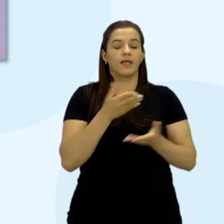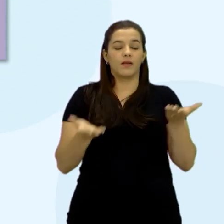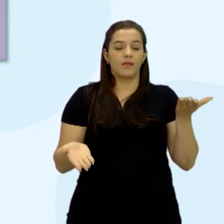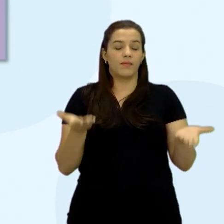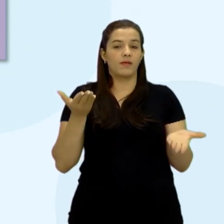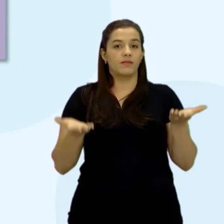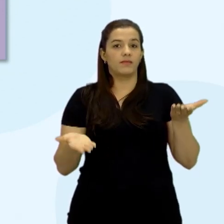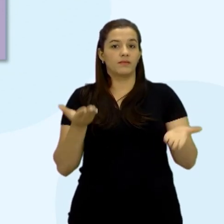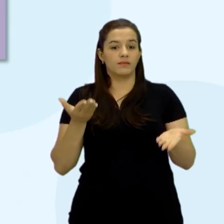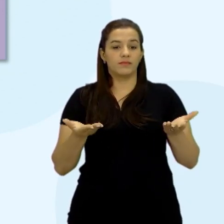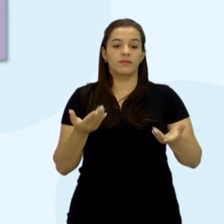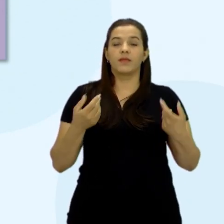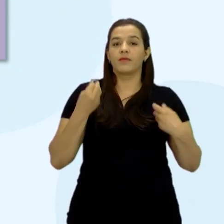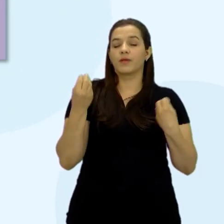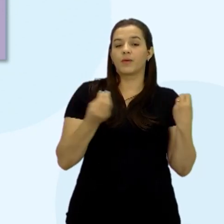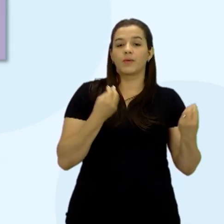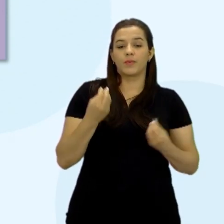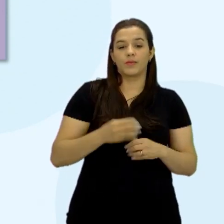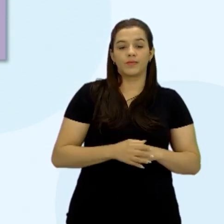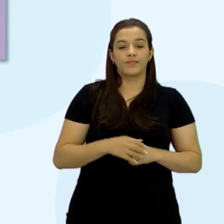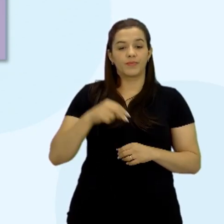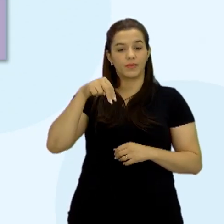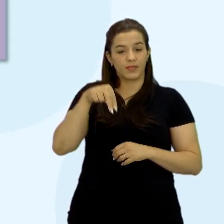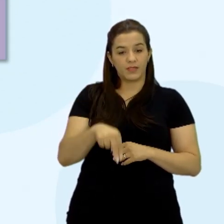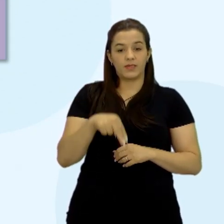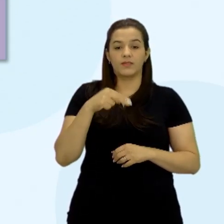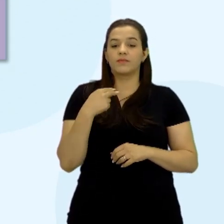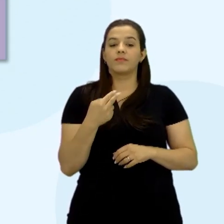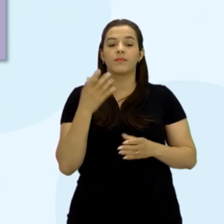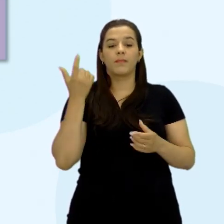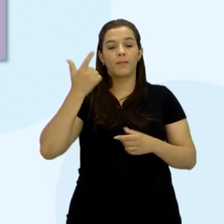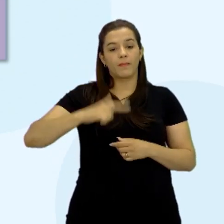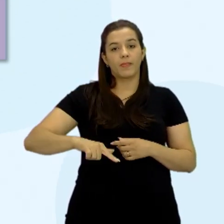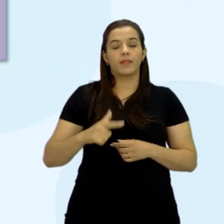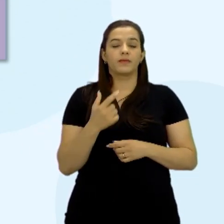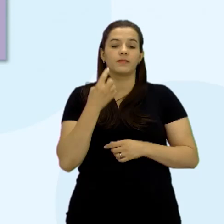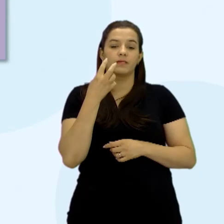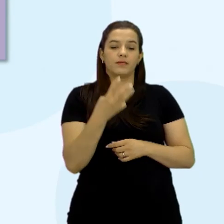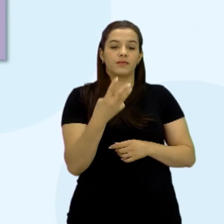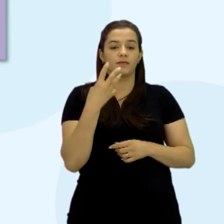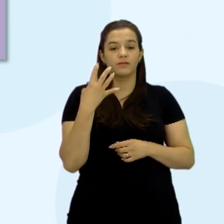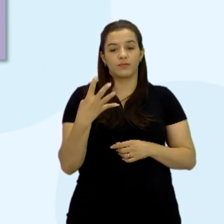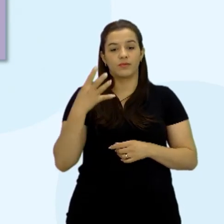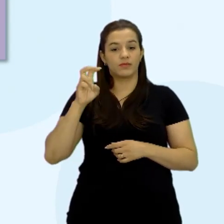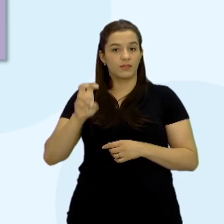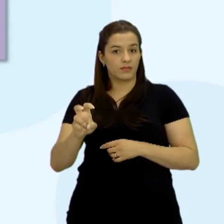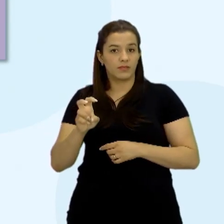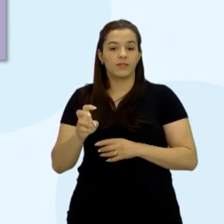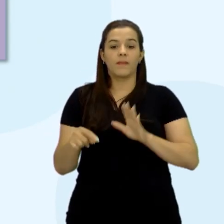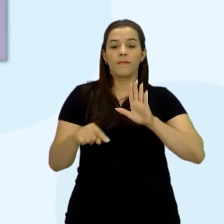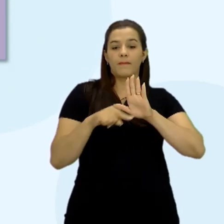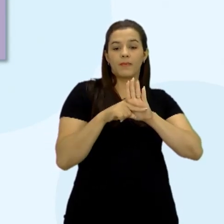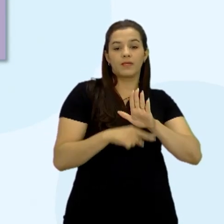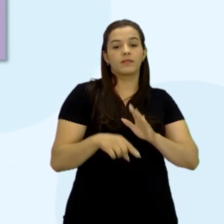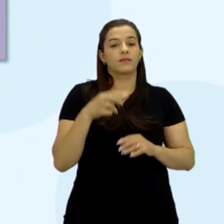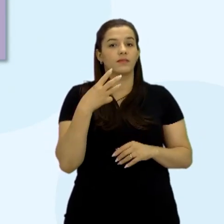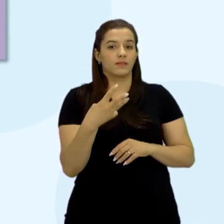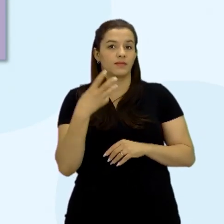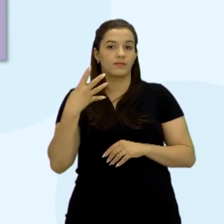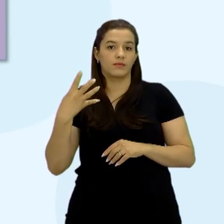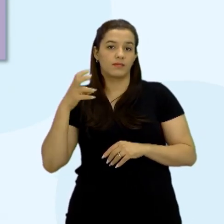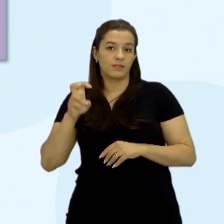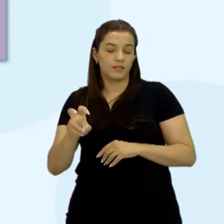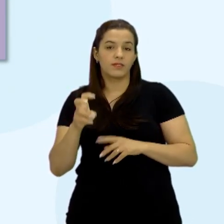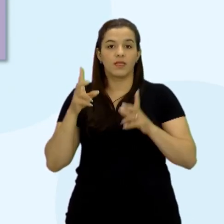balança. Então, vai ficar, ó, N mais 345 menos 345,